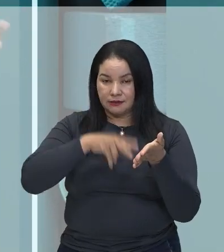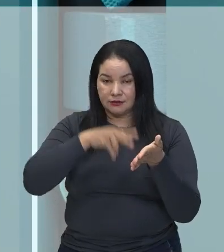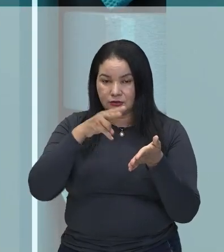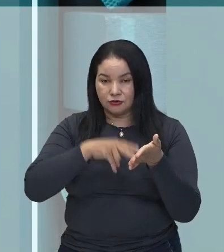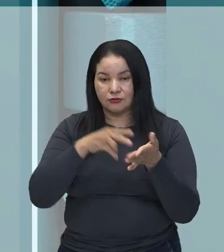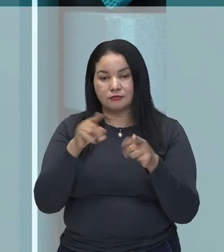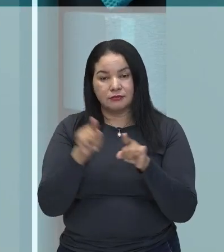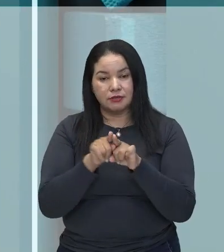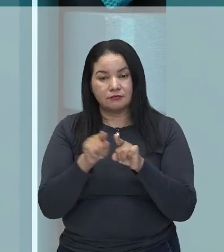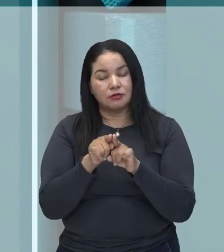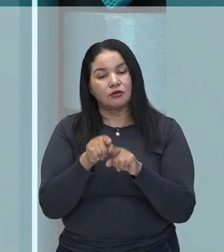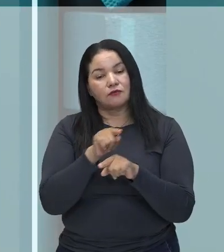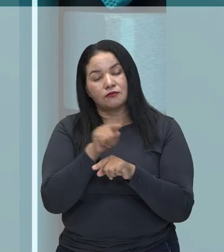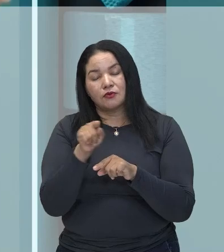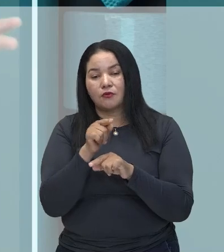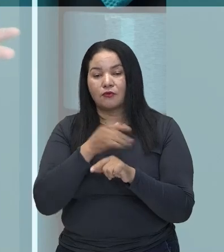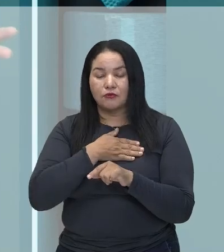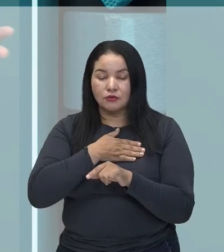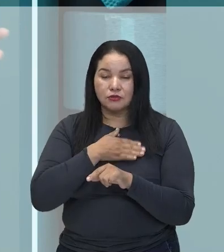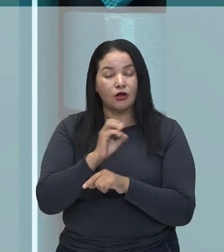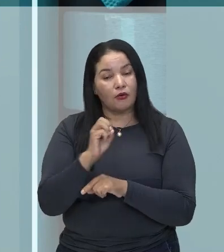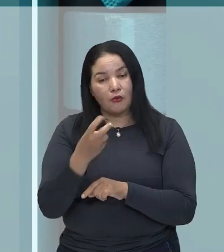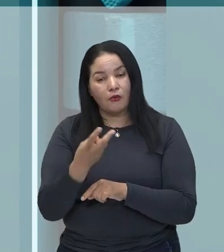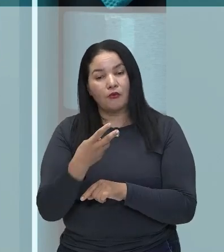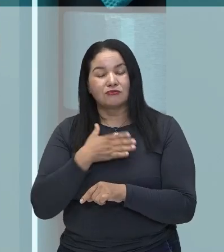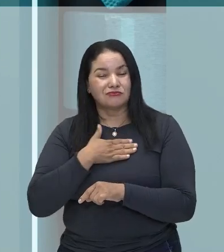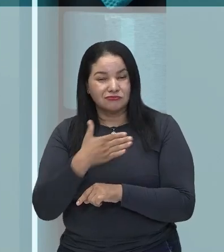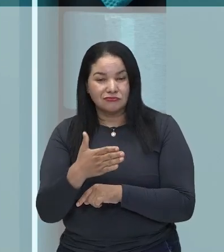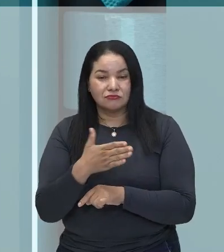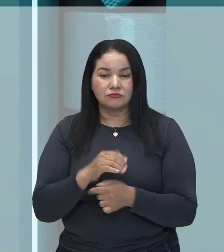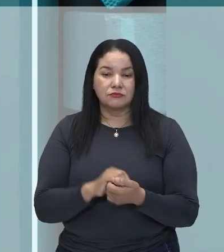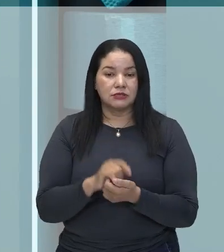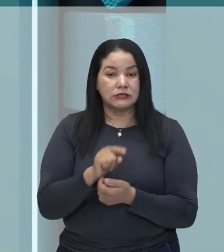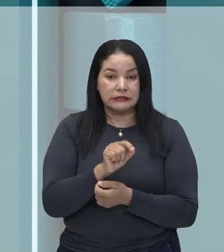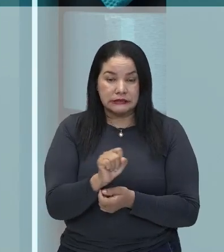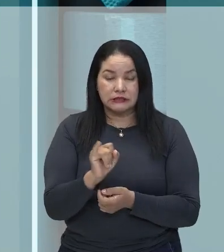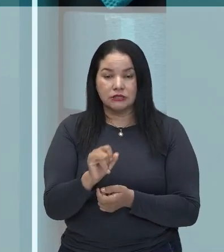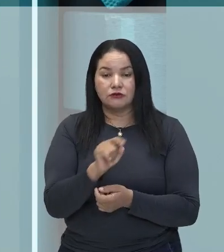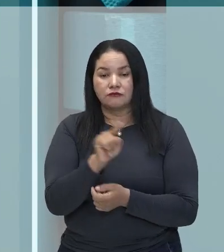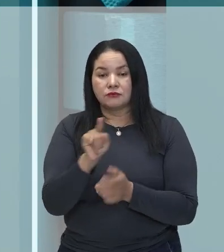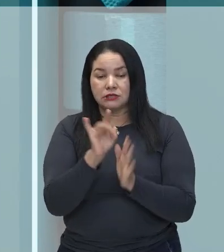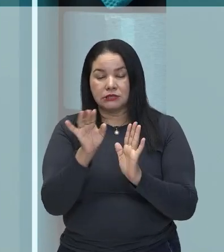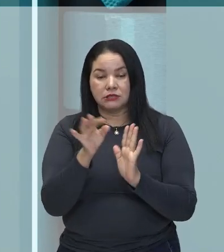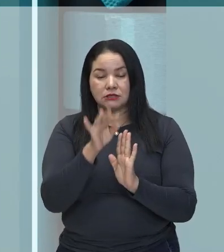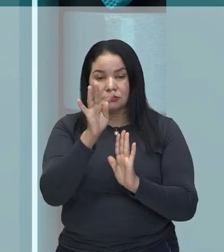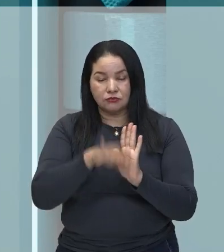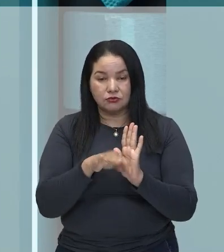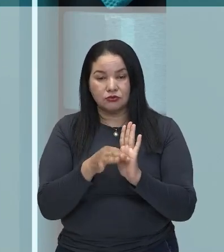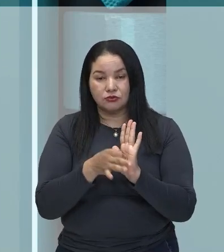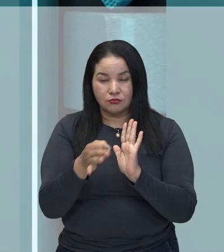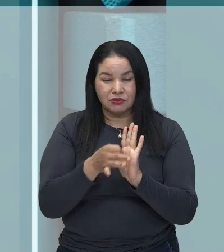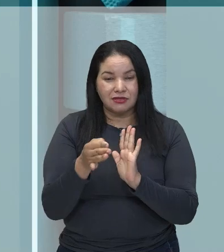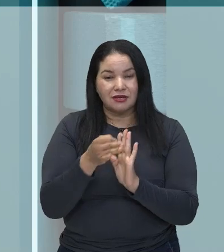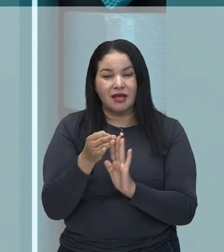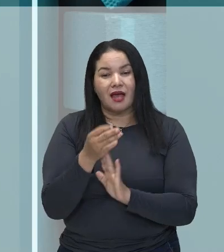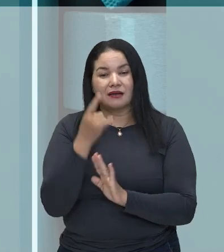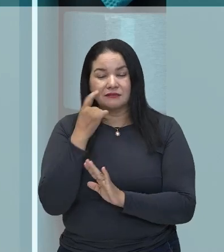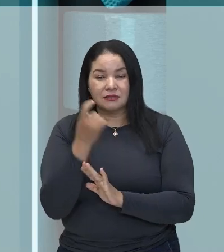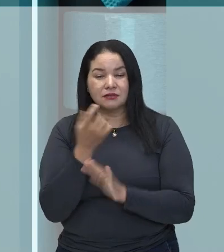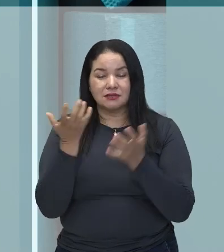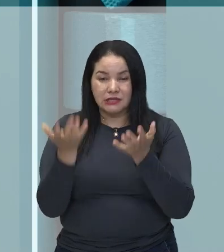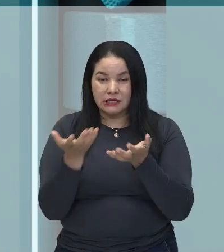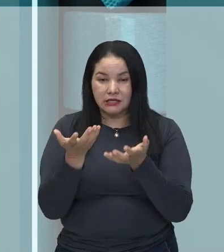gostar da obra ou não, gostar ali da resenha e se interessar em assistir, em ler a obra, em